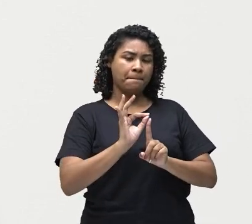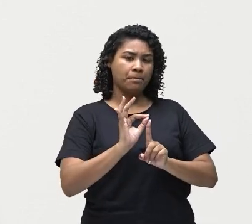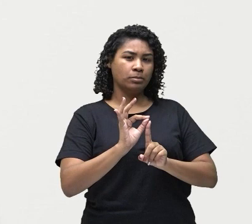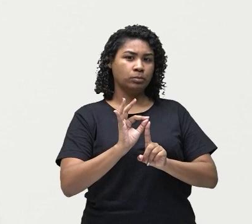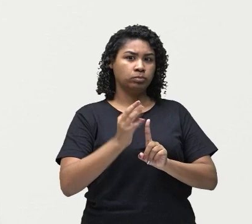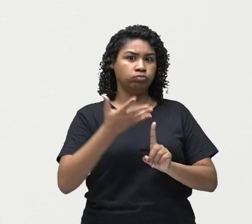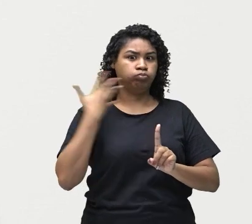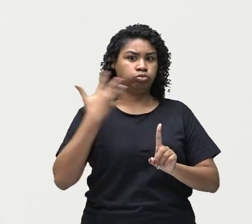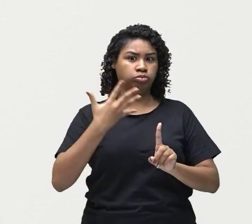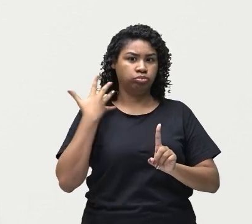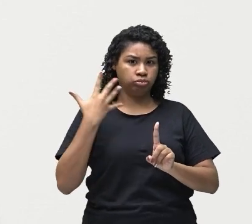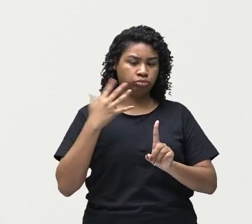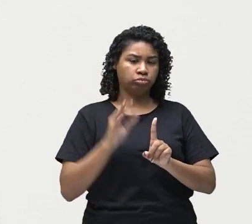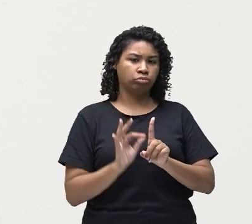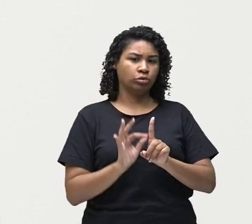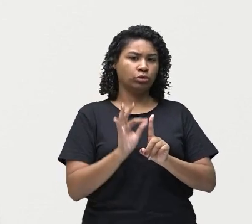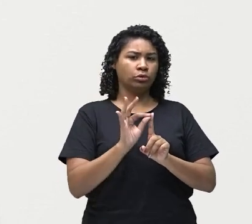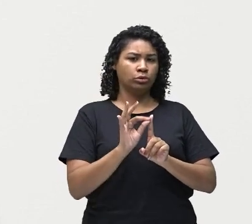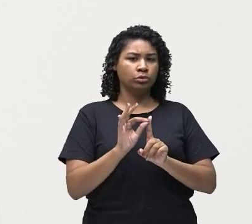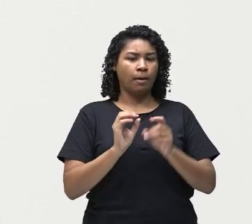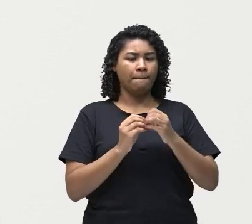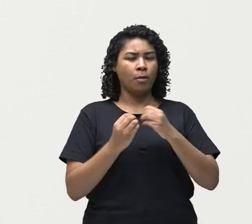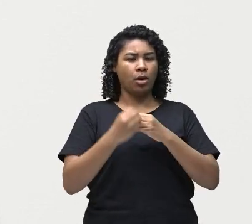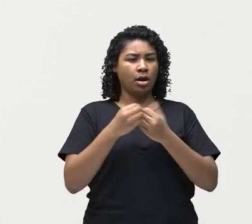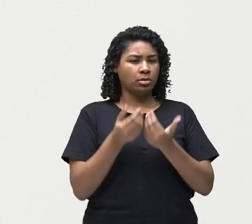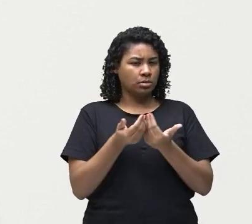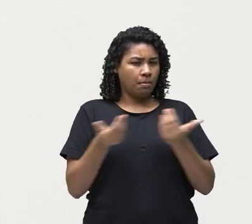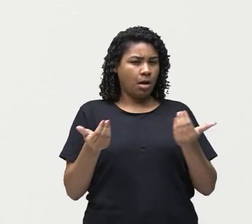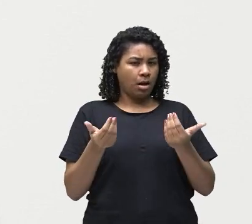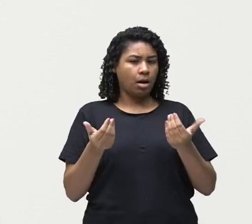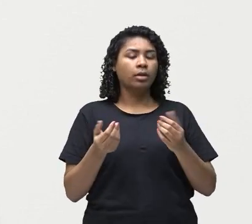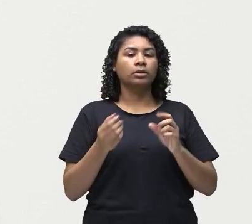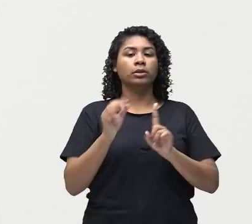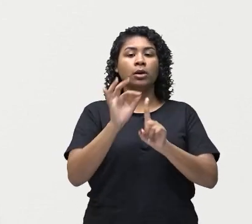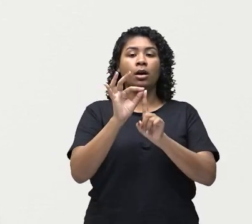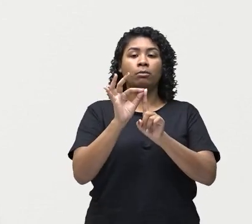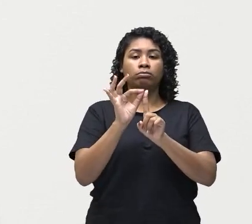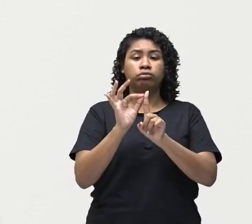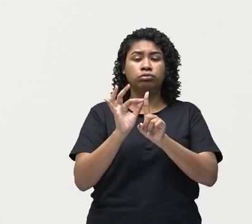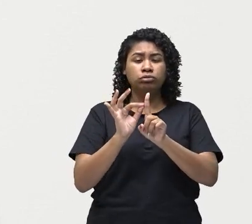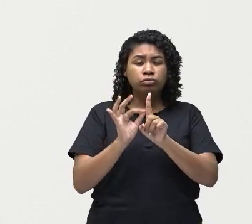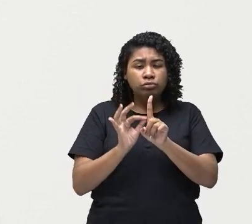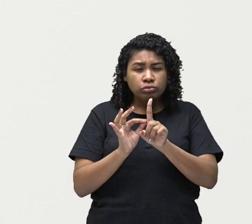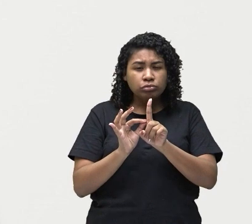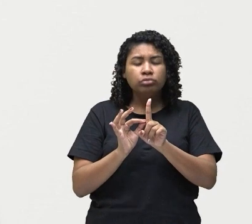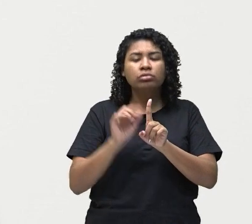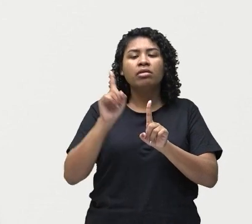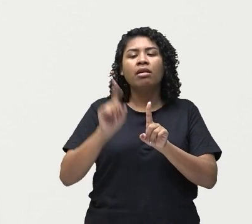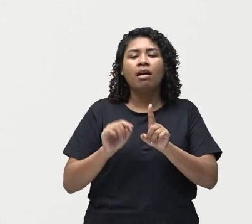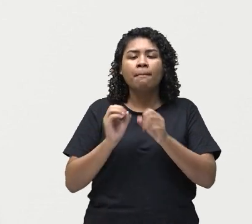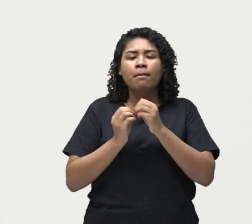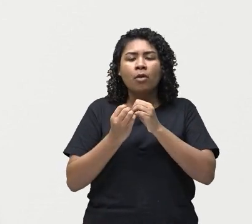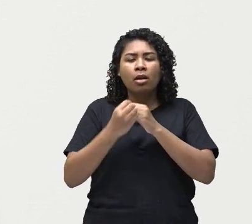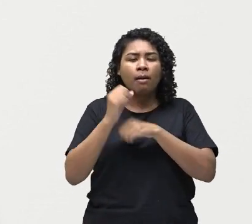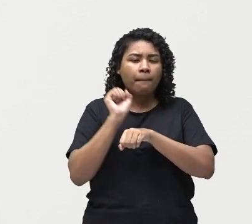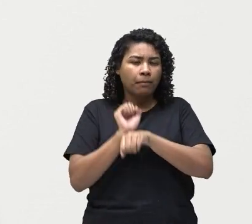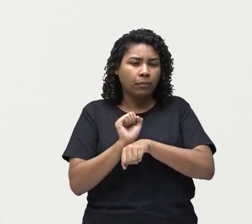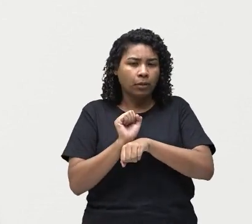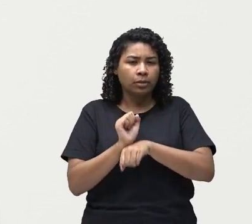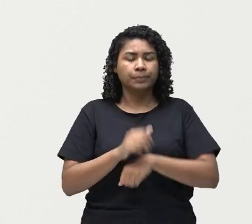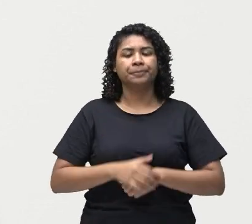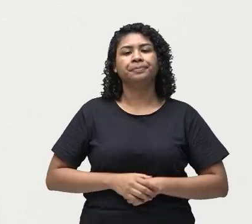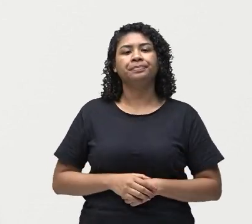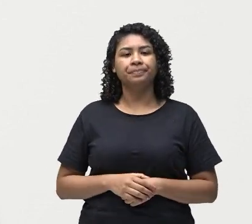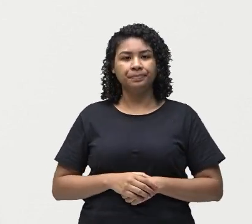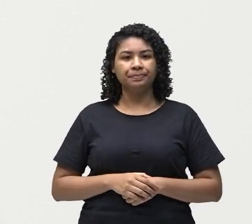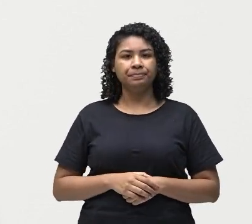mas separadas menos densas e sobem e as temperaturas mais baixas né que elas tendem a descer Tá